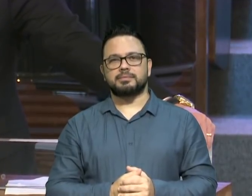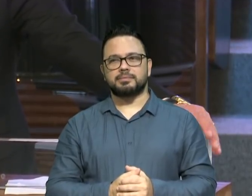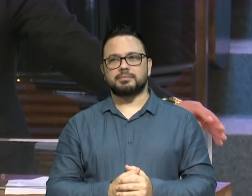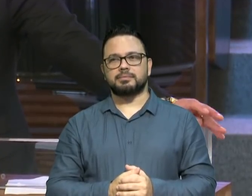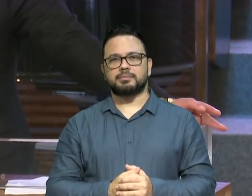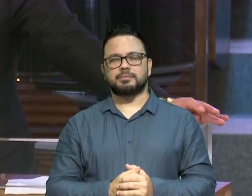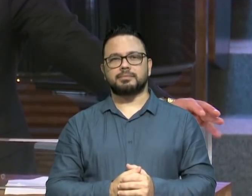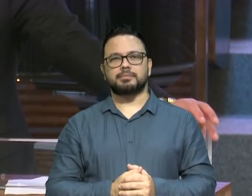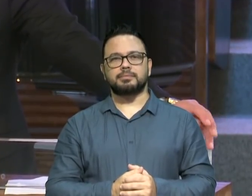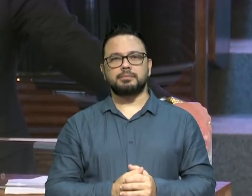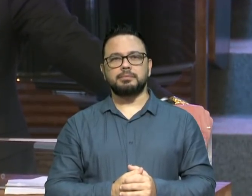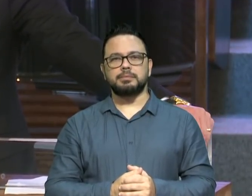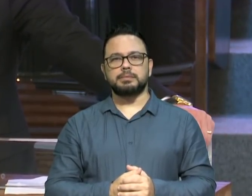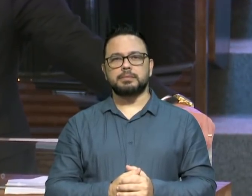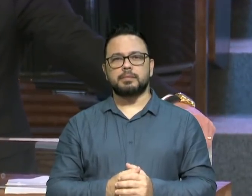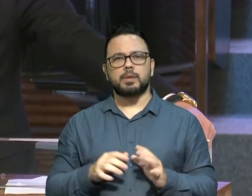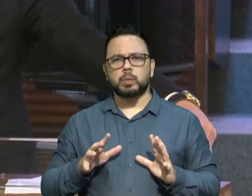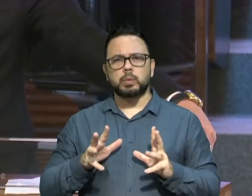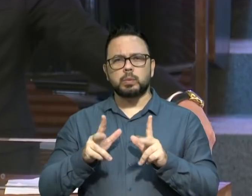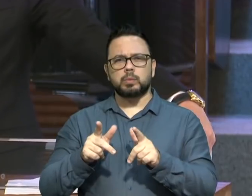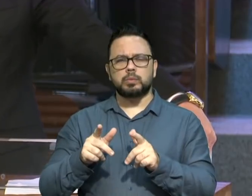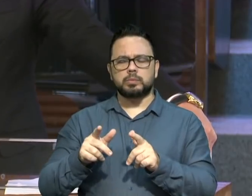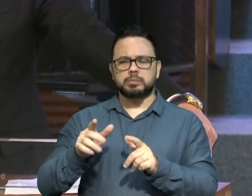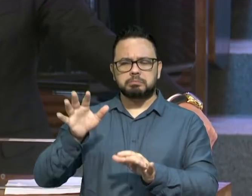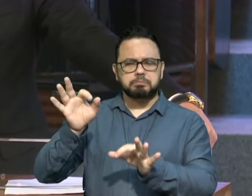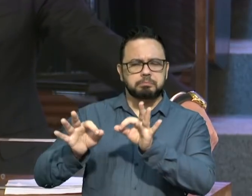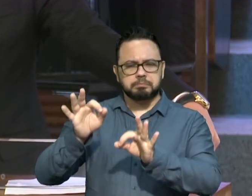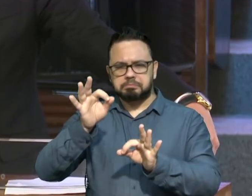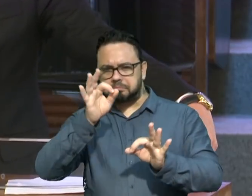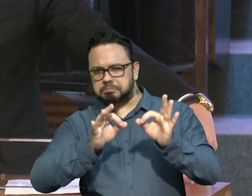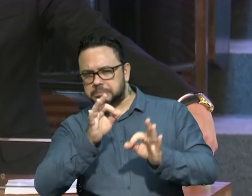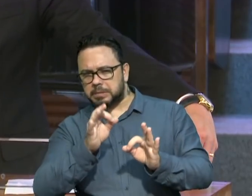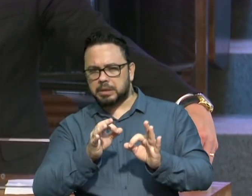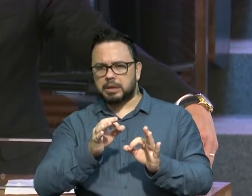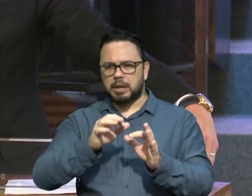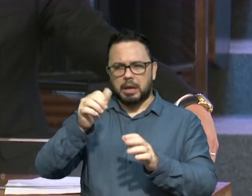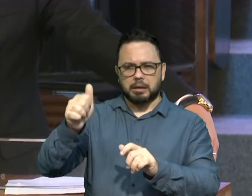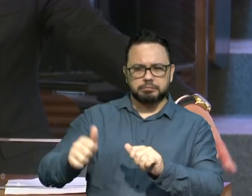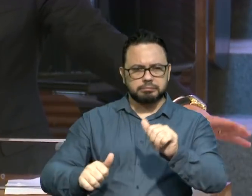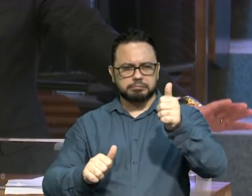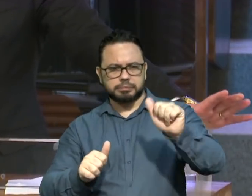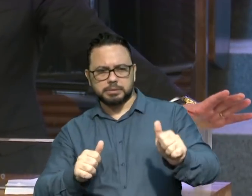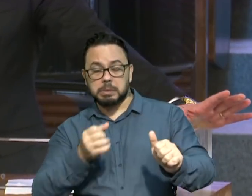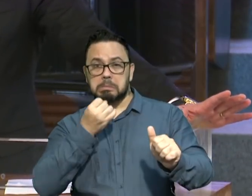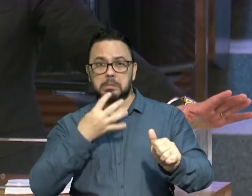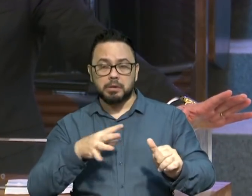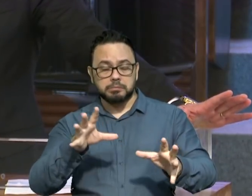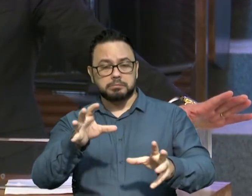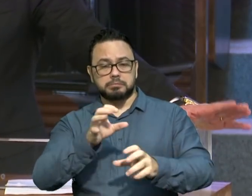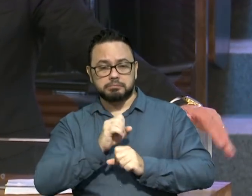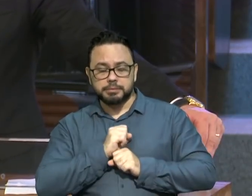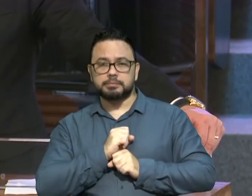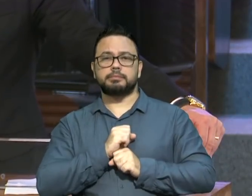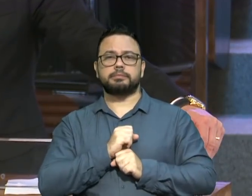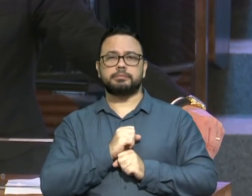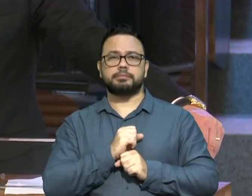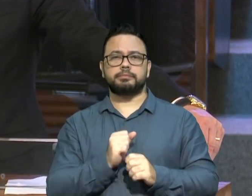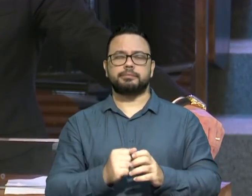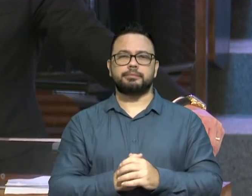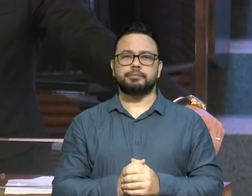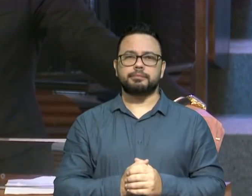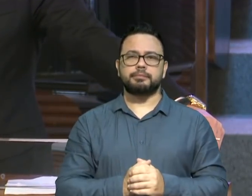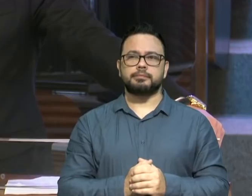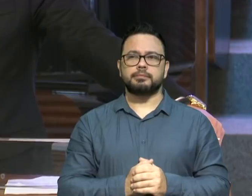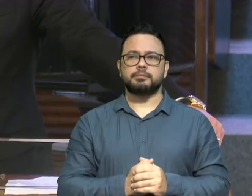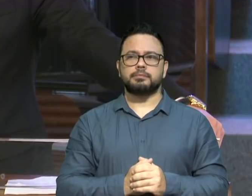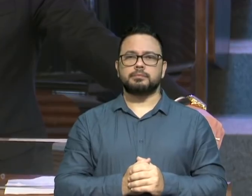a jogar e todas as coisas retende O que é bom e não pense que eu aqui quis jogar